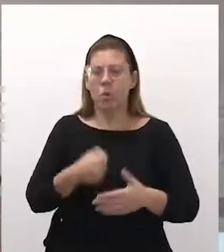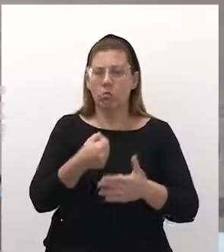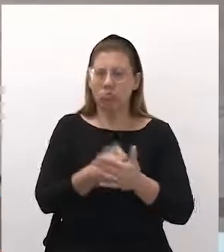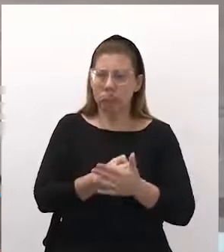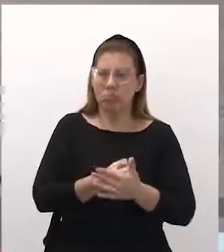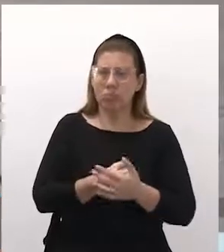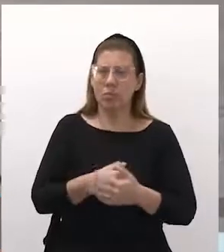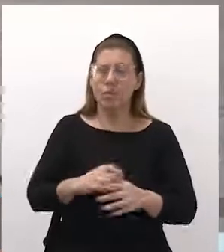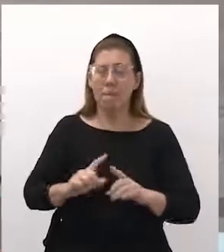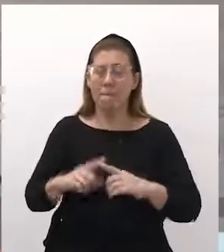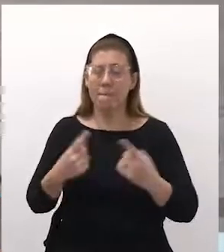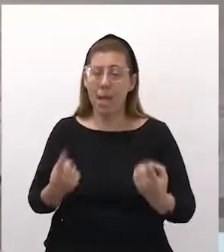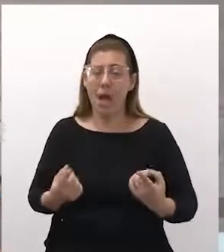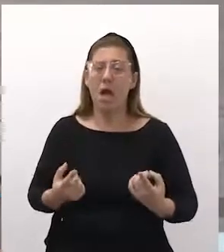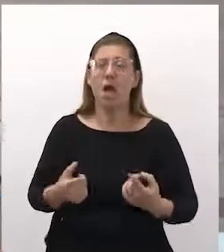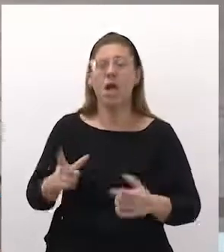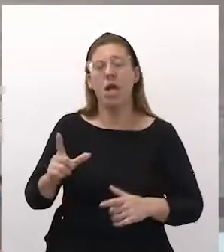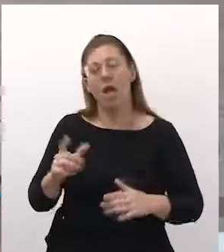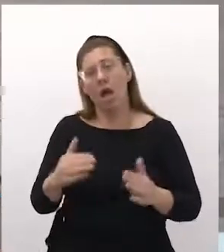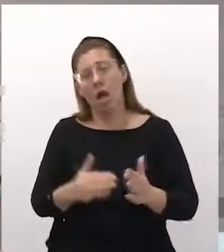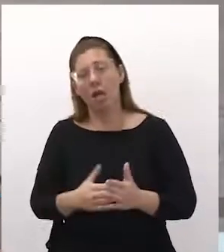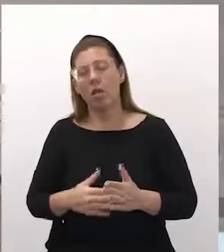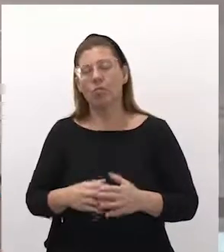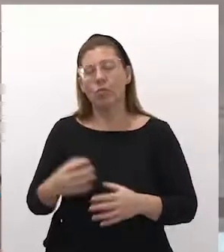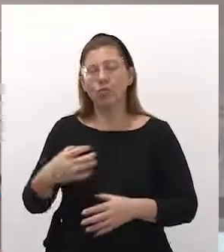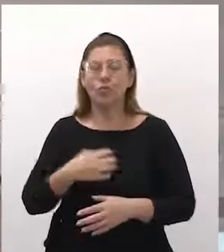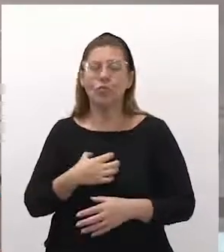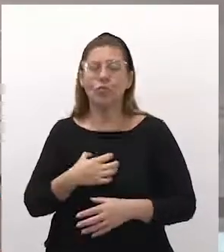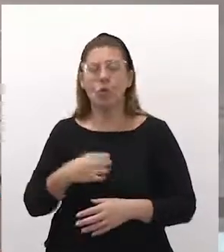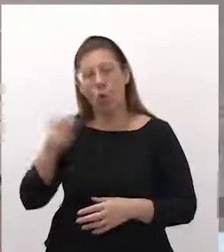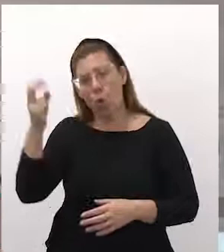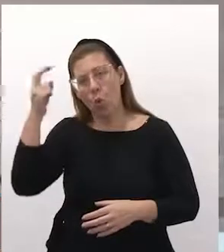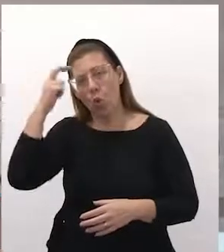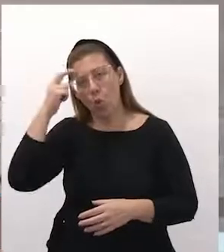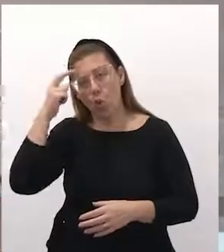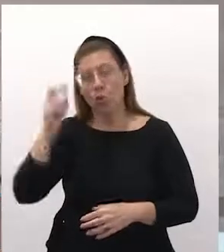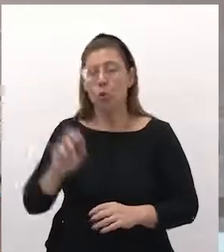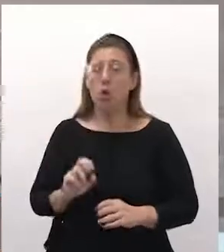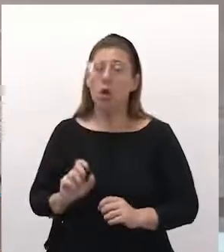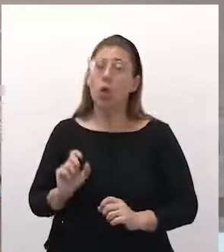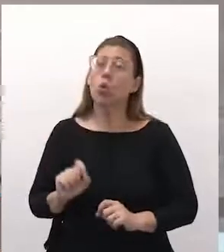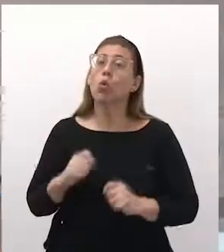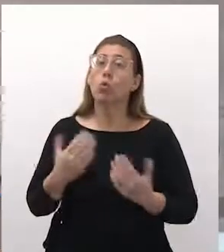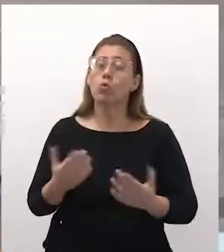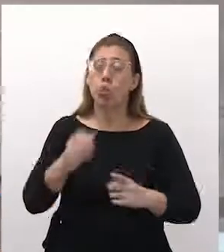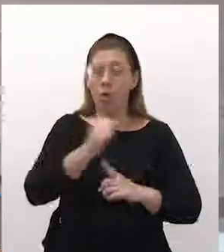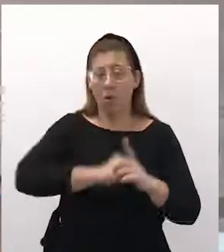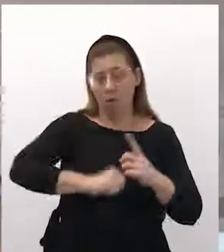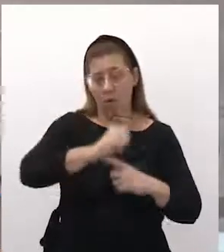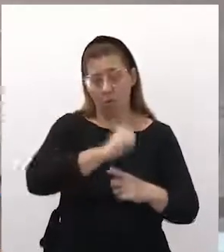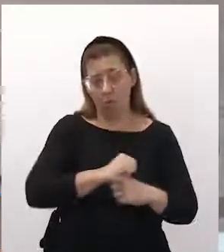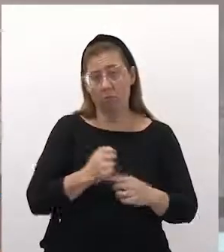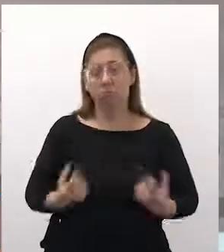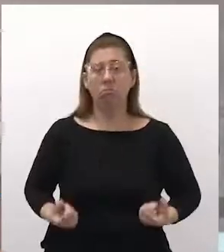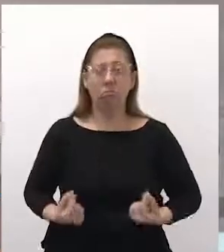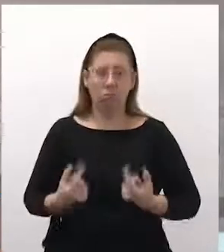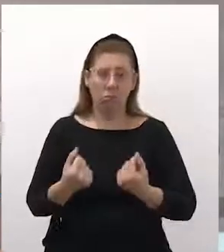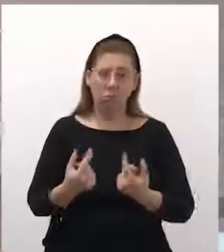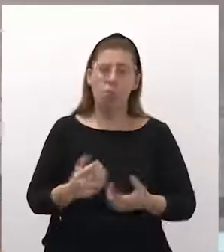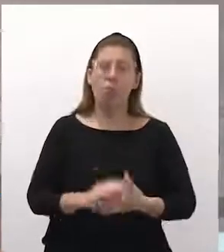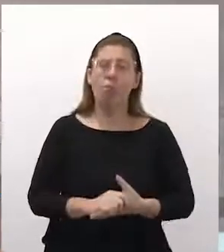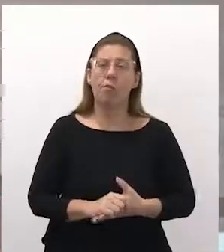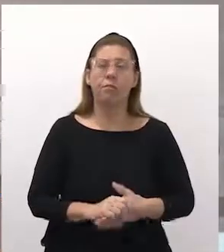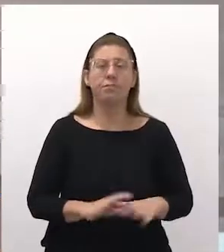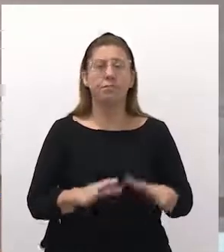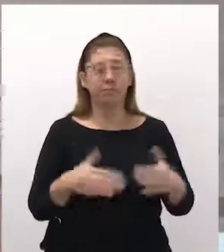casos, mas até por um fator cultural do que socioeconômico. Vocês viram que tanto o trabalho doméstico infantil